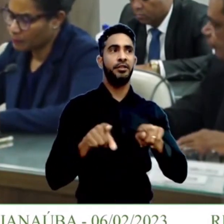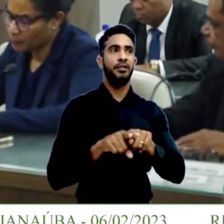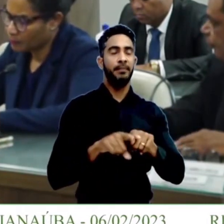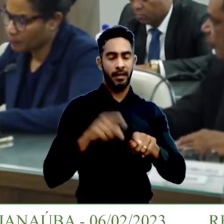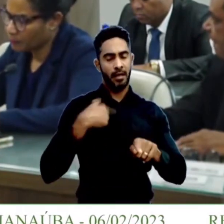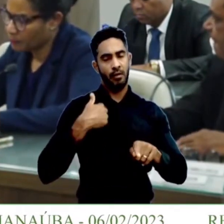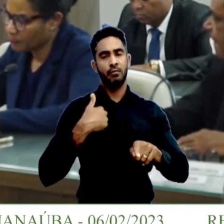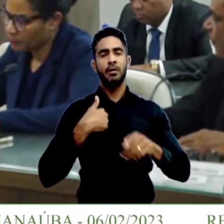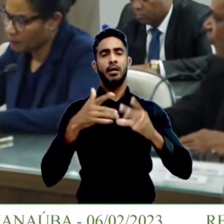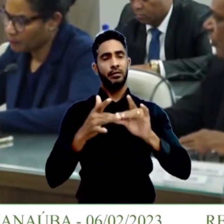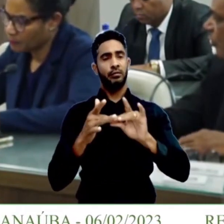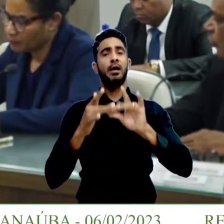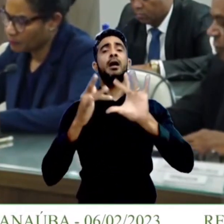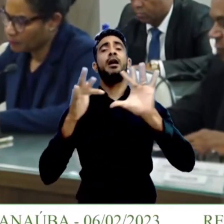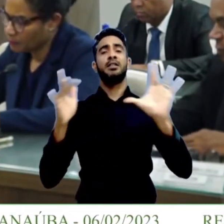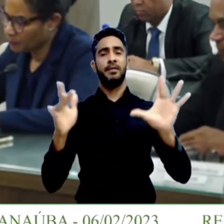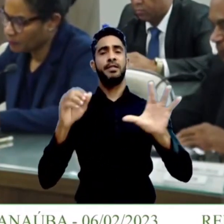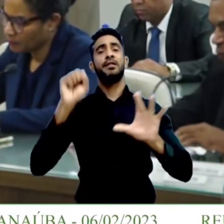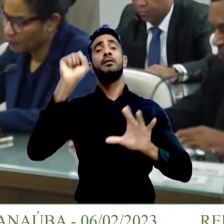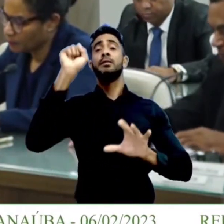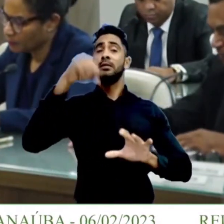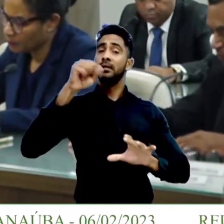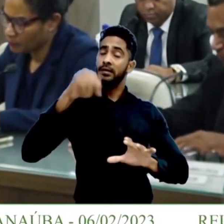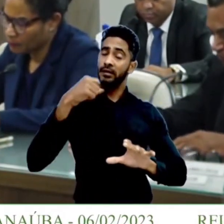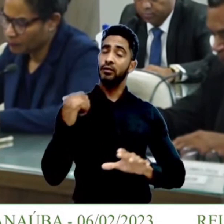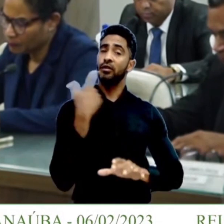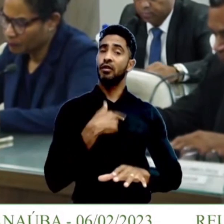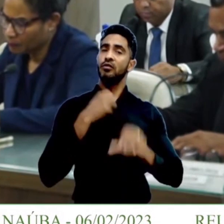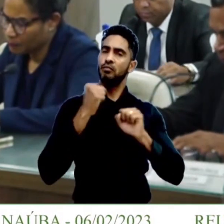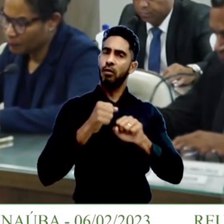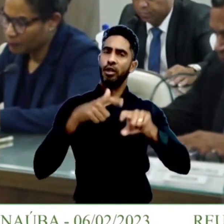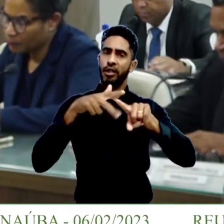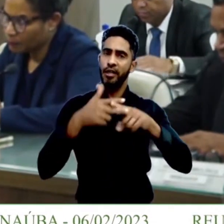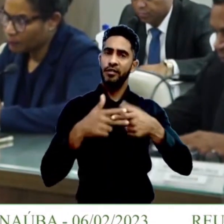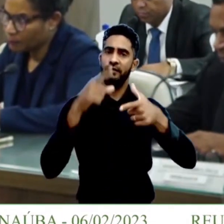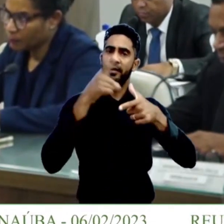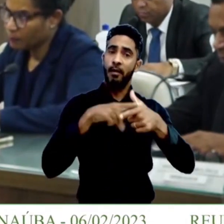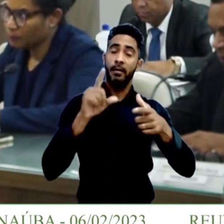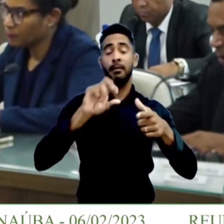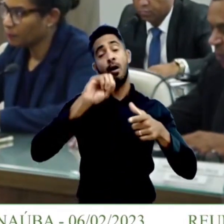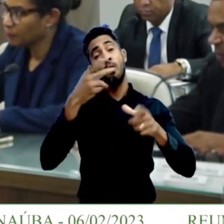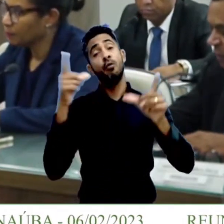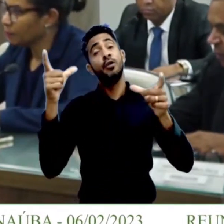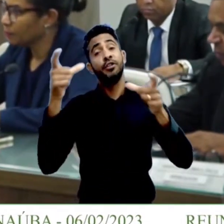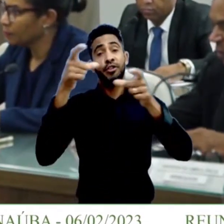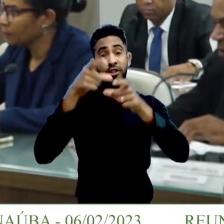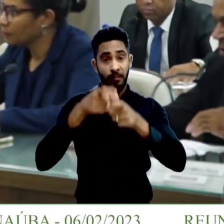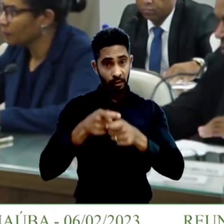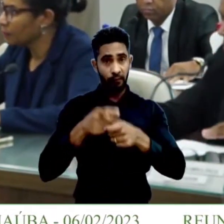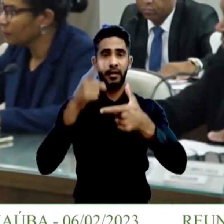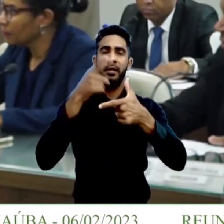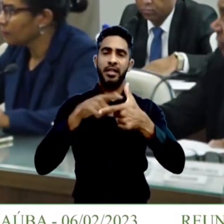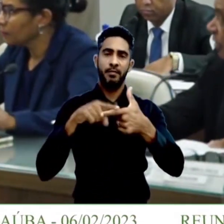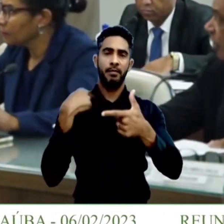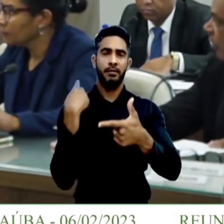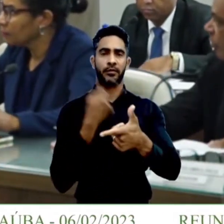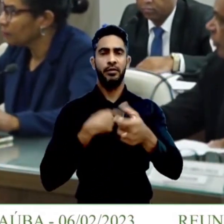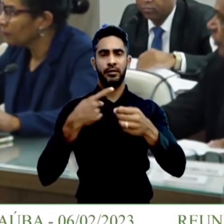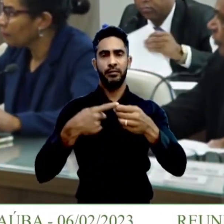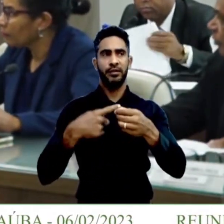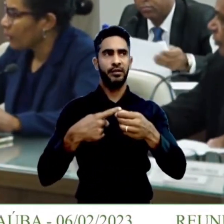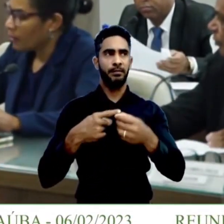coloco à disposição para que nós possamos resolver ou pelo menos minimizar esse tipo de problema no nosso